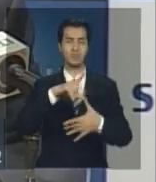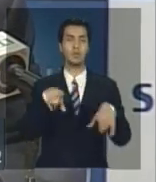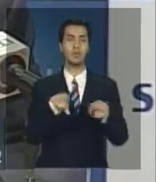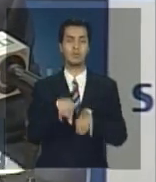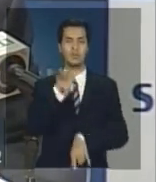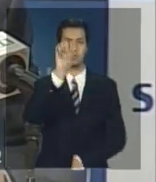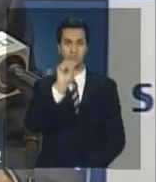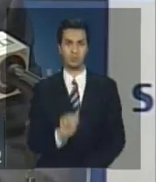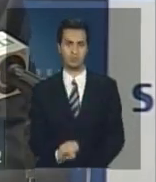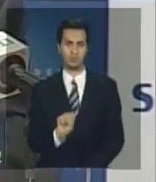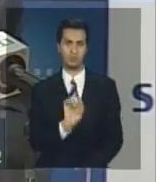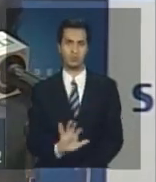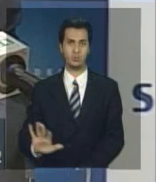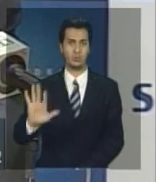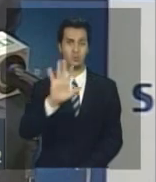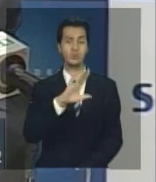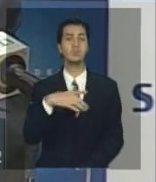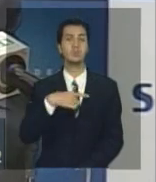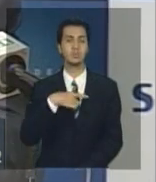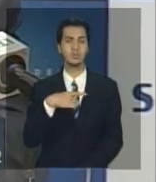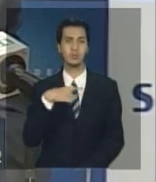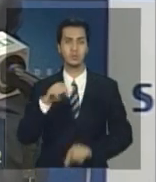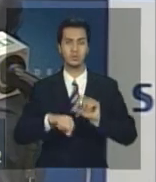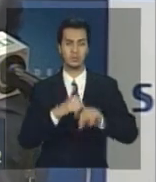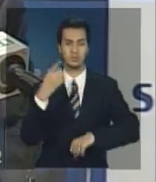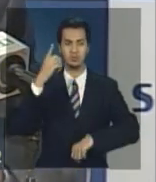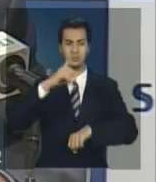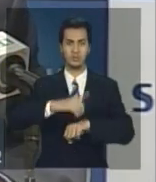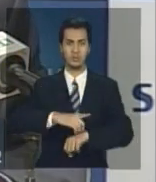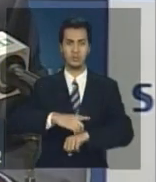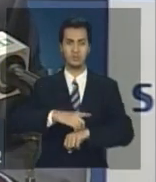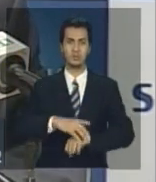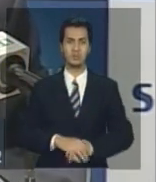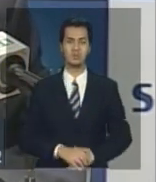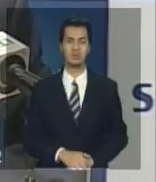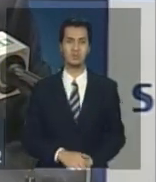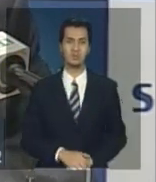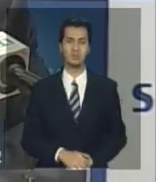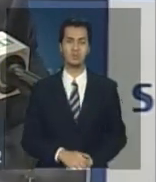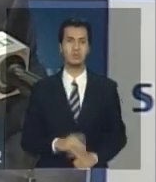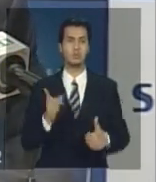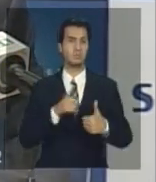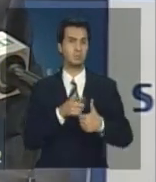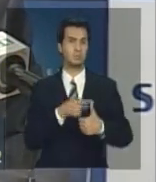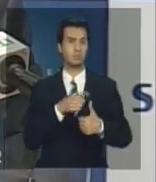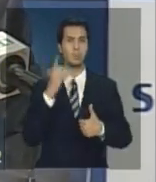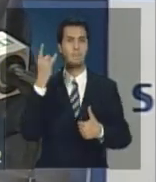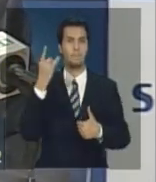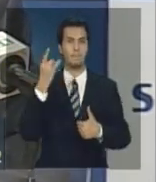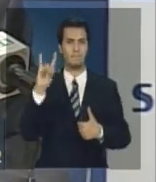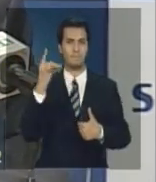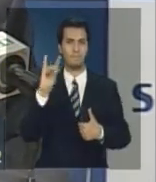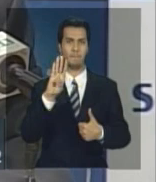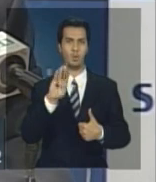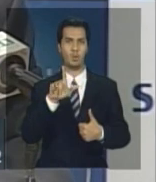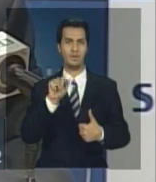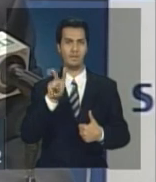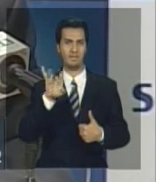do Sul, nós temos atividade do dengue, em primeiro lugar, na Bolívia, com